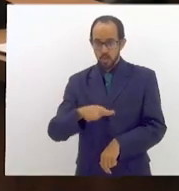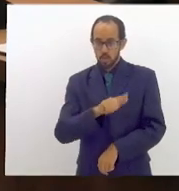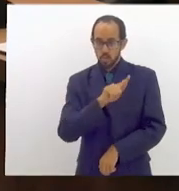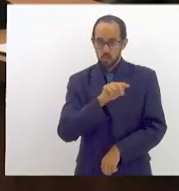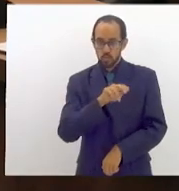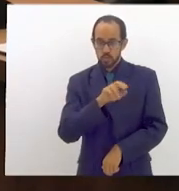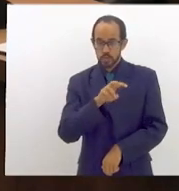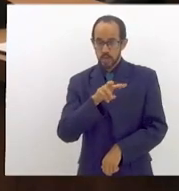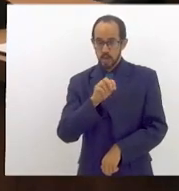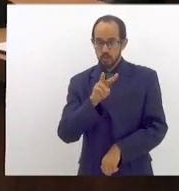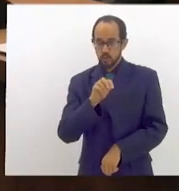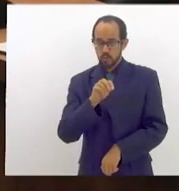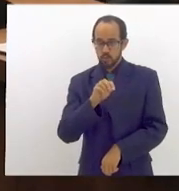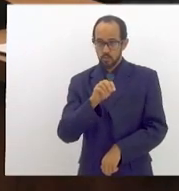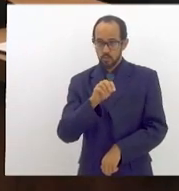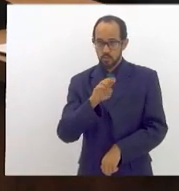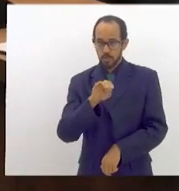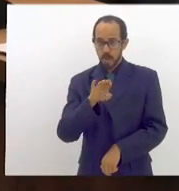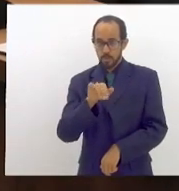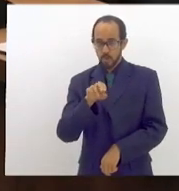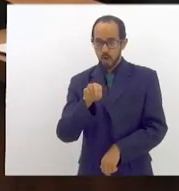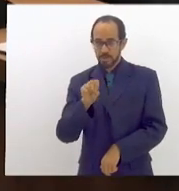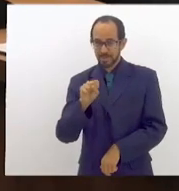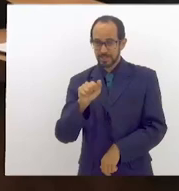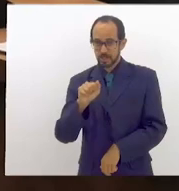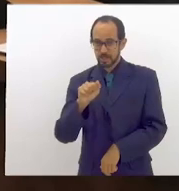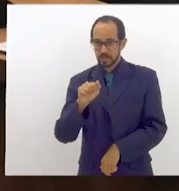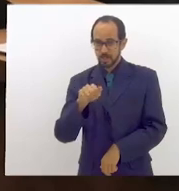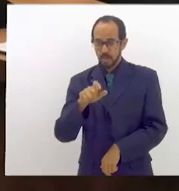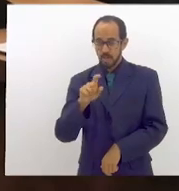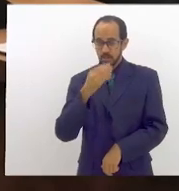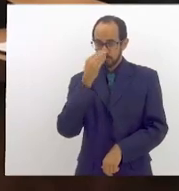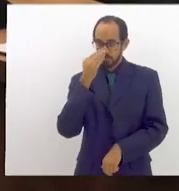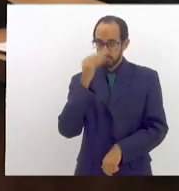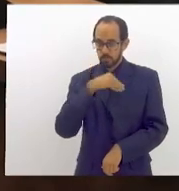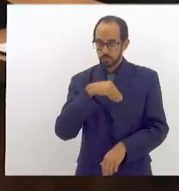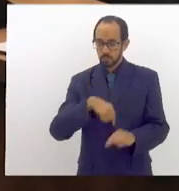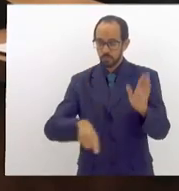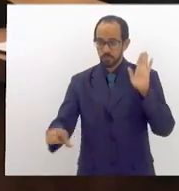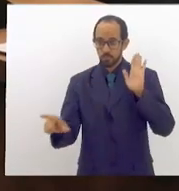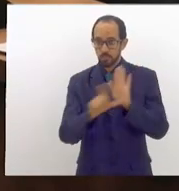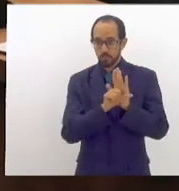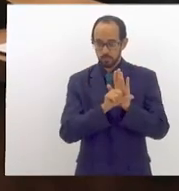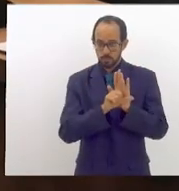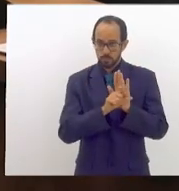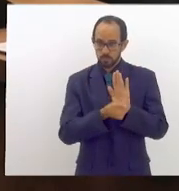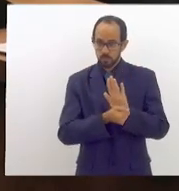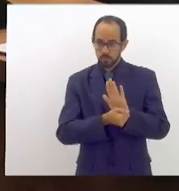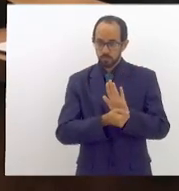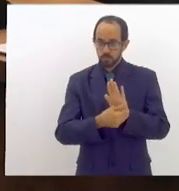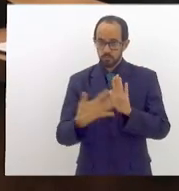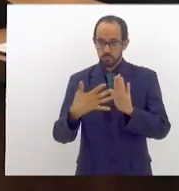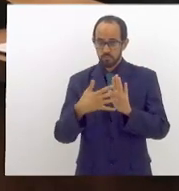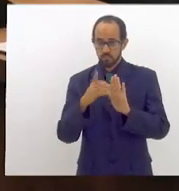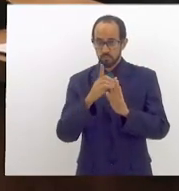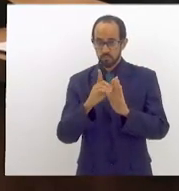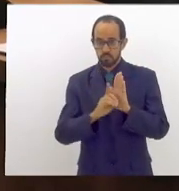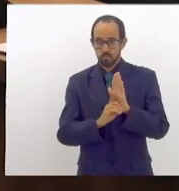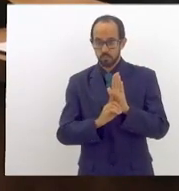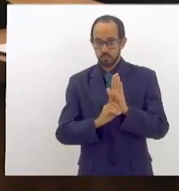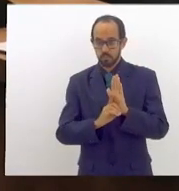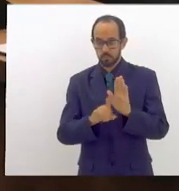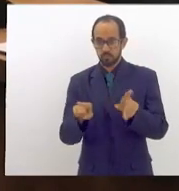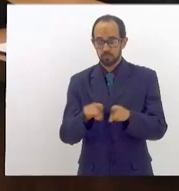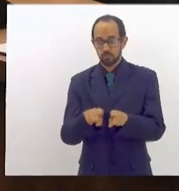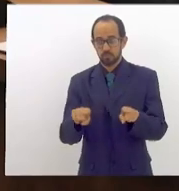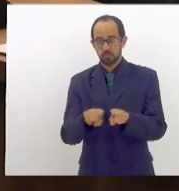e vários e vários gestores deixaram de cumprir uma série de leis e decretos E com